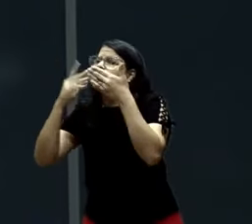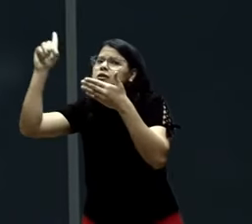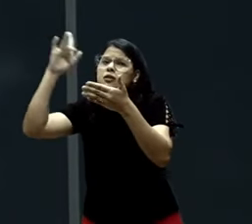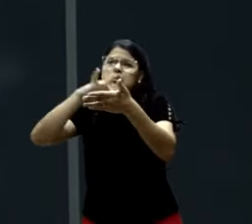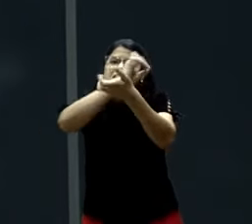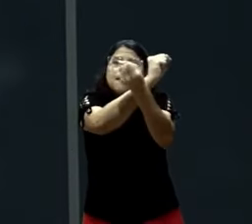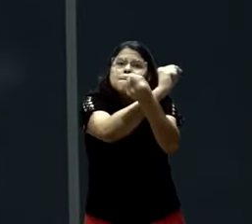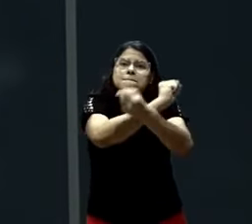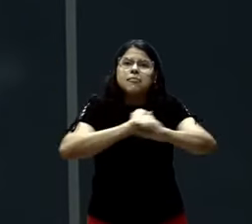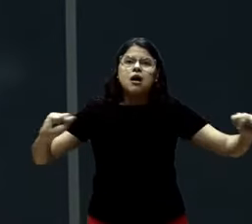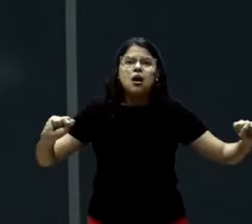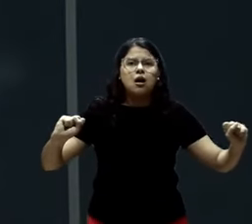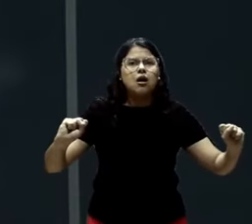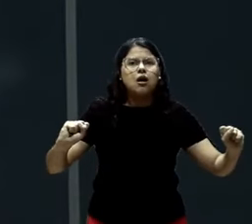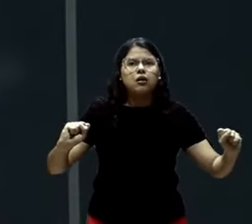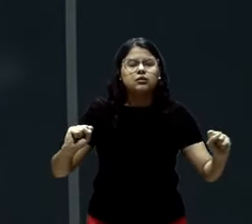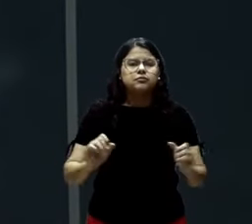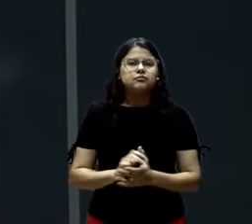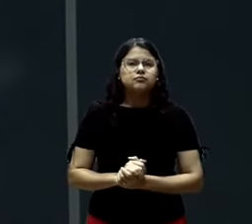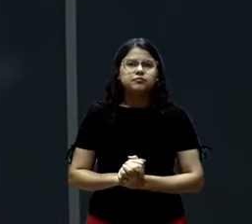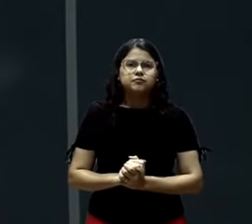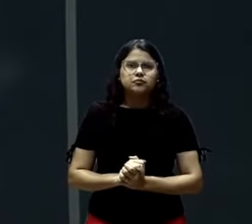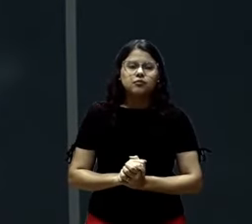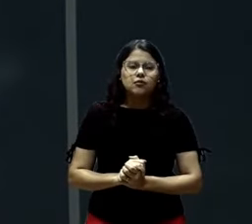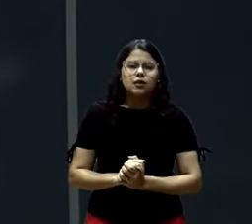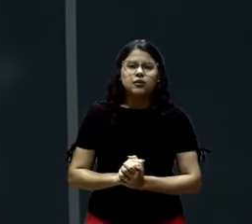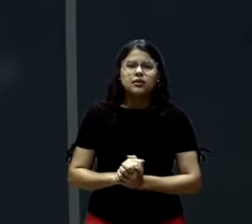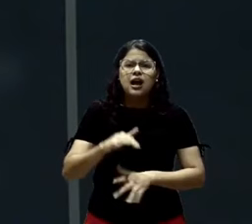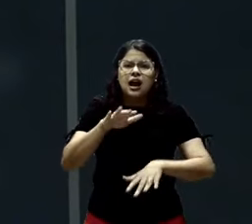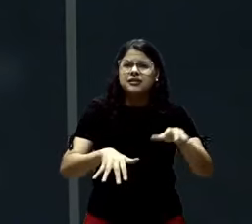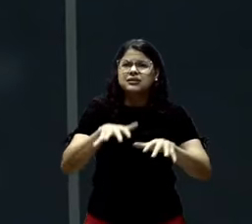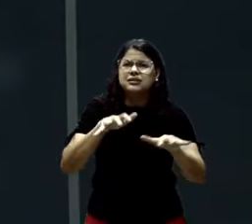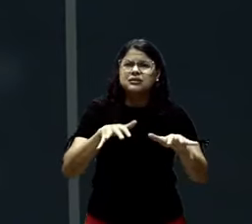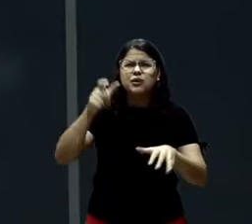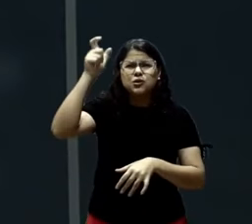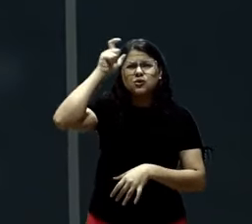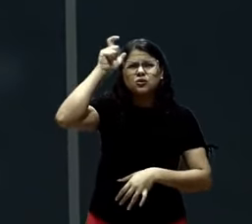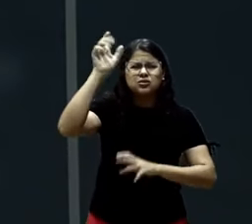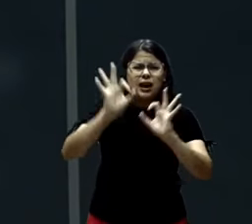Despedaça armadilhas. A oração desfaz laço.